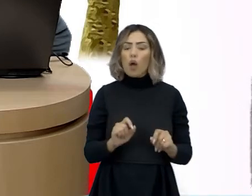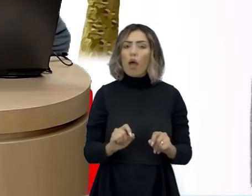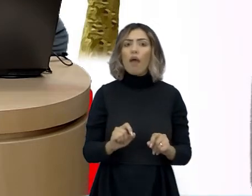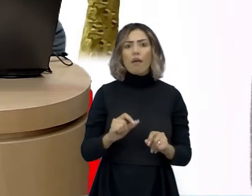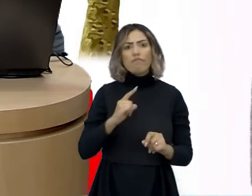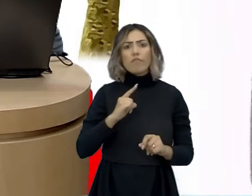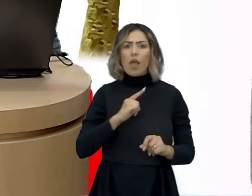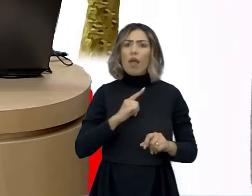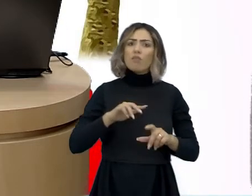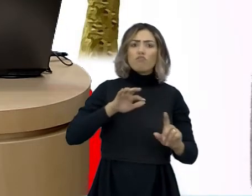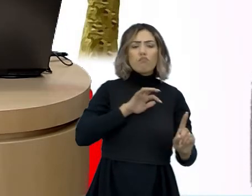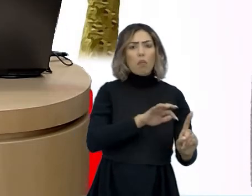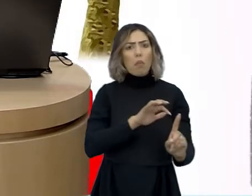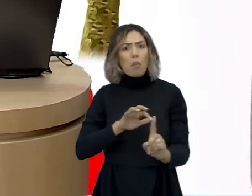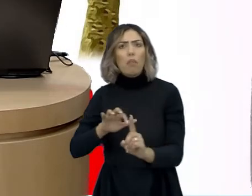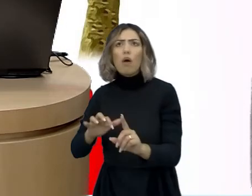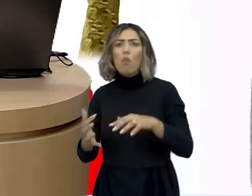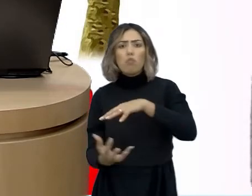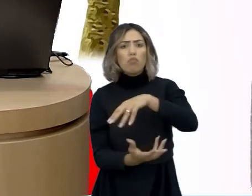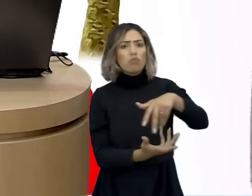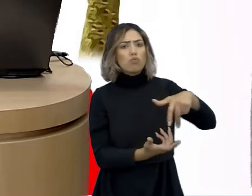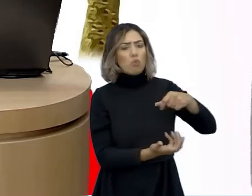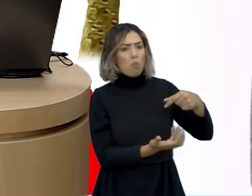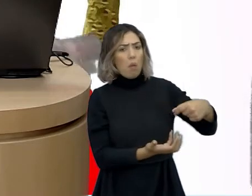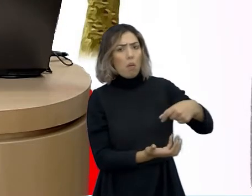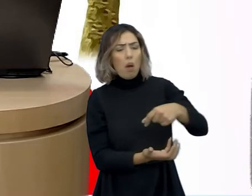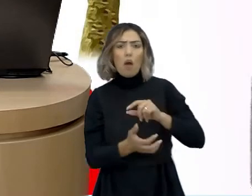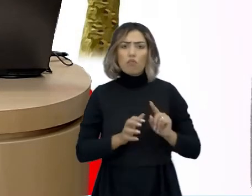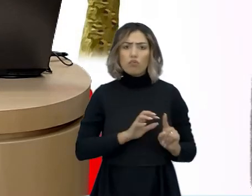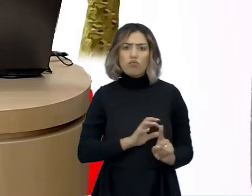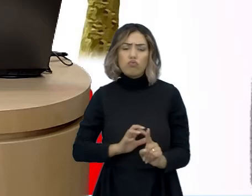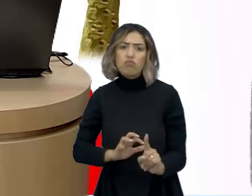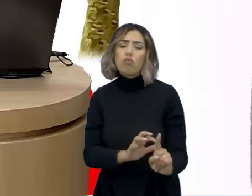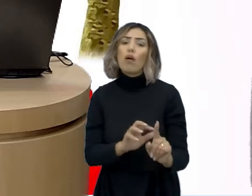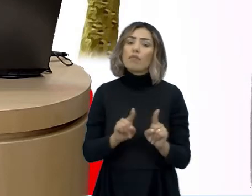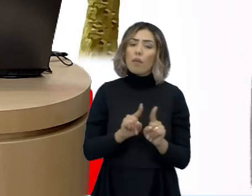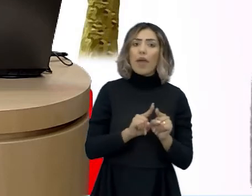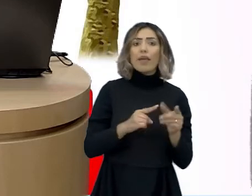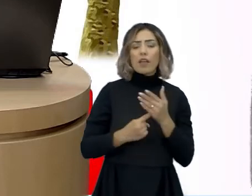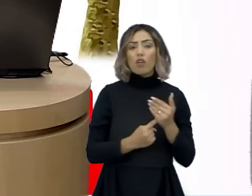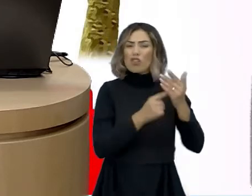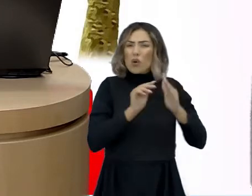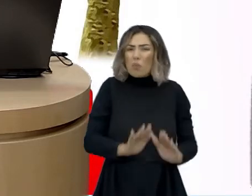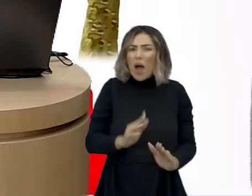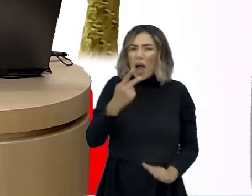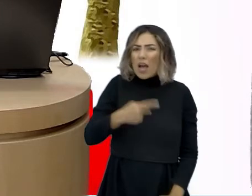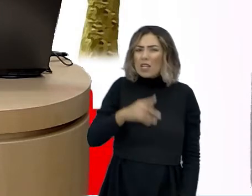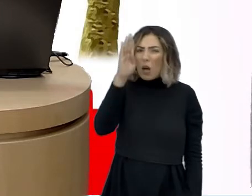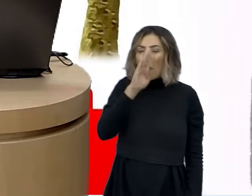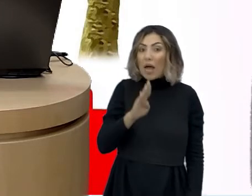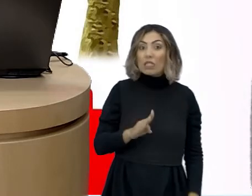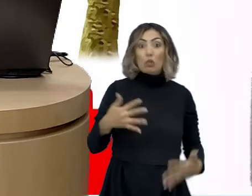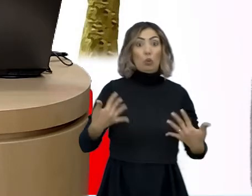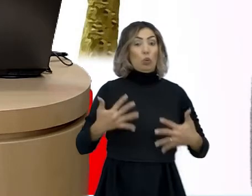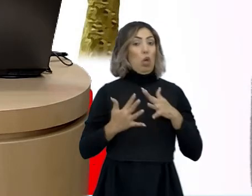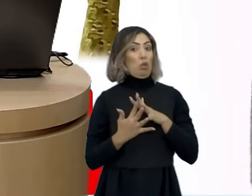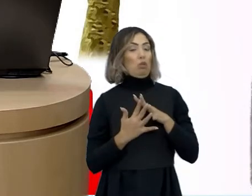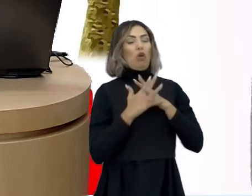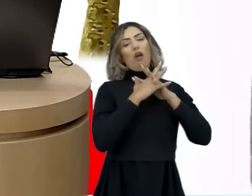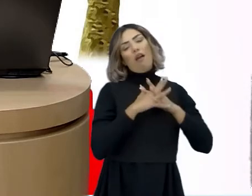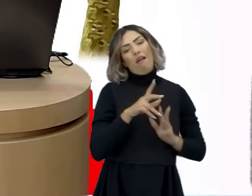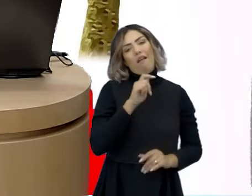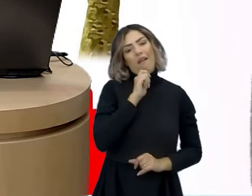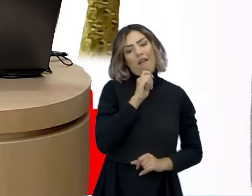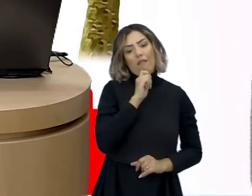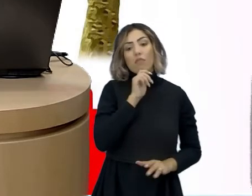mundo e tudo mais, ele tem que participar de todas e ter todas as tecnologias. Para o Brasil, no momento, ainda não é muito... Interessante, mas para alguns outros